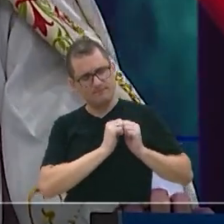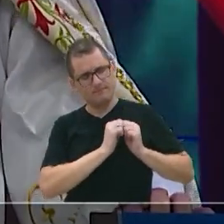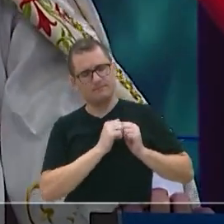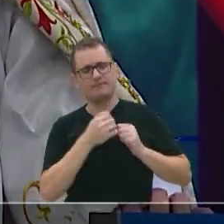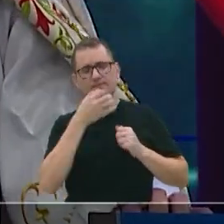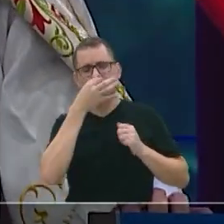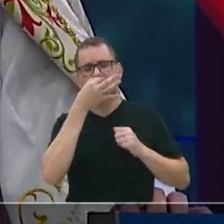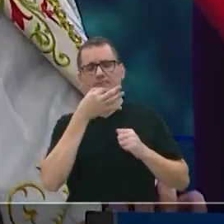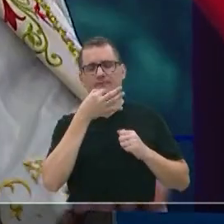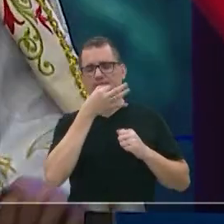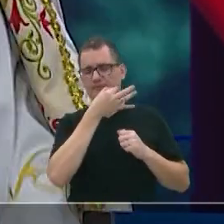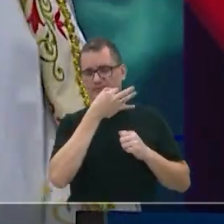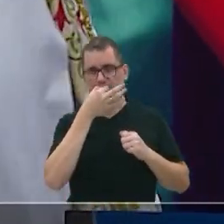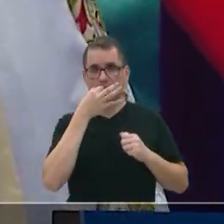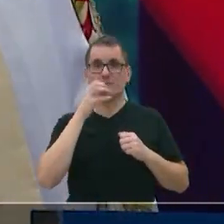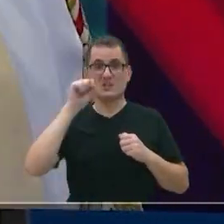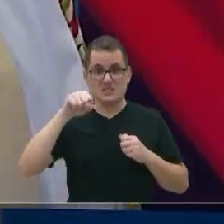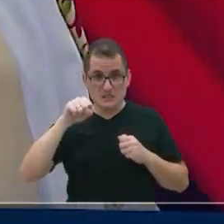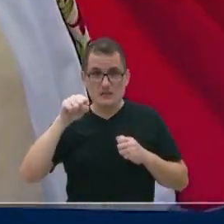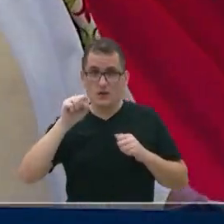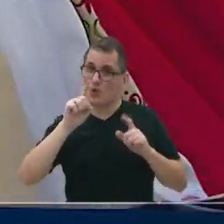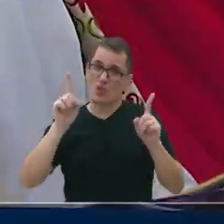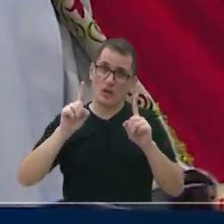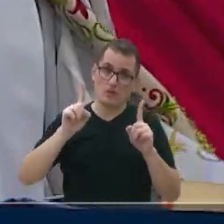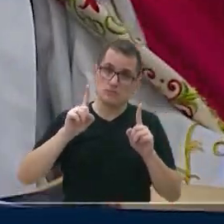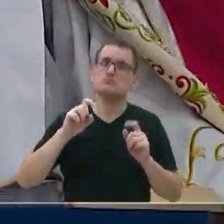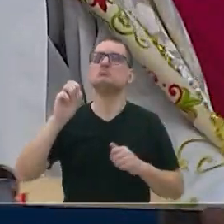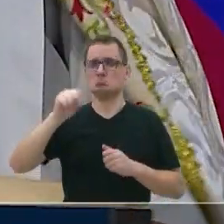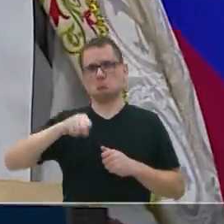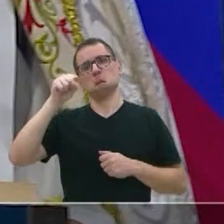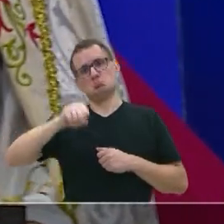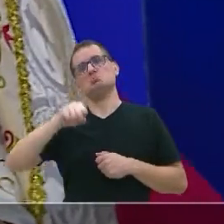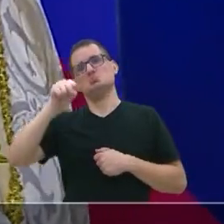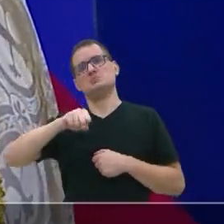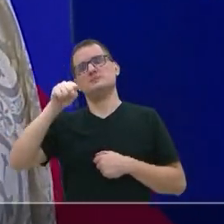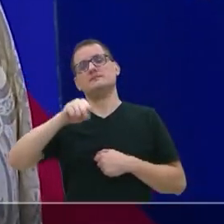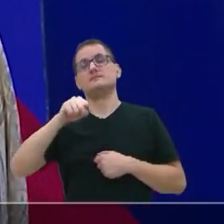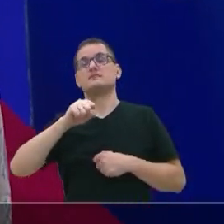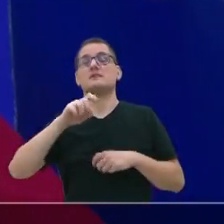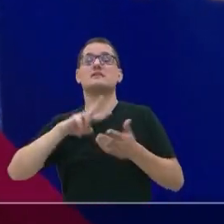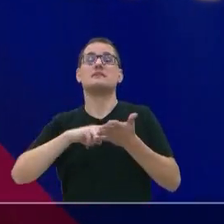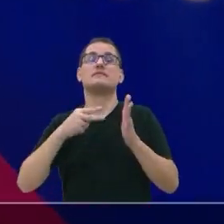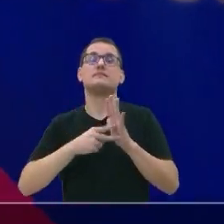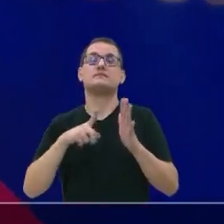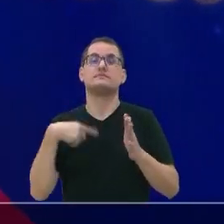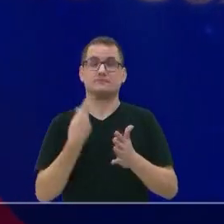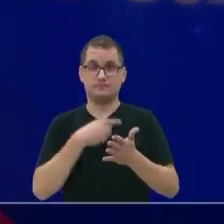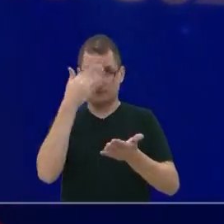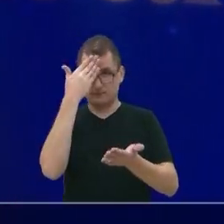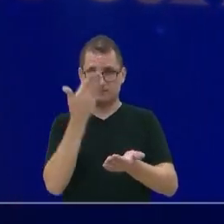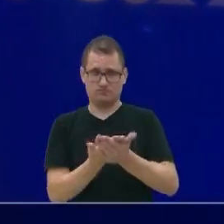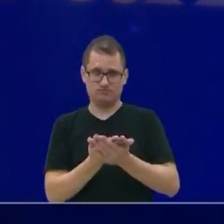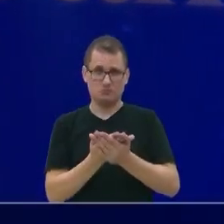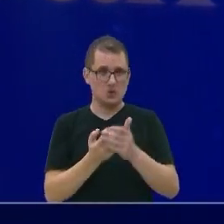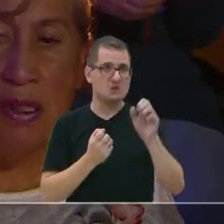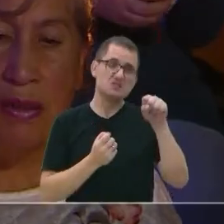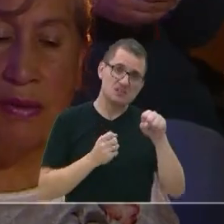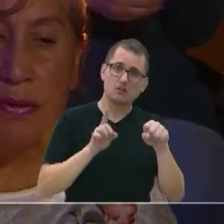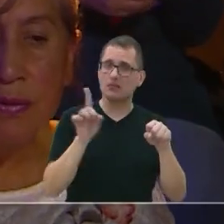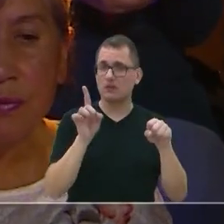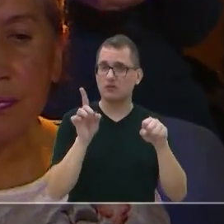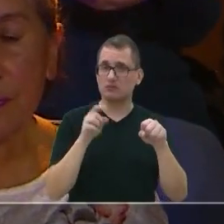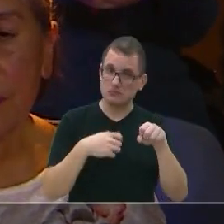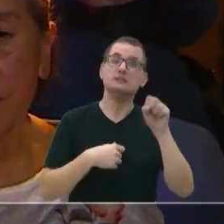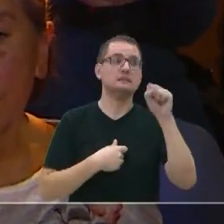Eucaristia. Sim ou não? Sim. Pois bem, sinal que nós acreditamos. Sim ou não? Sim.